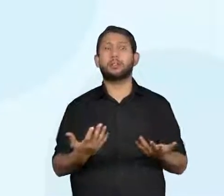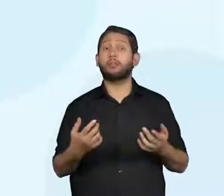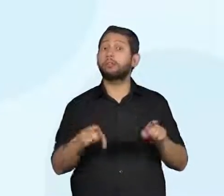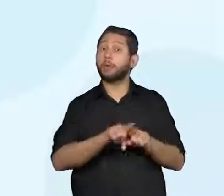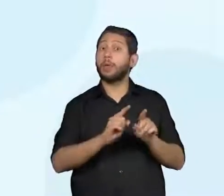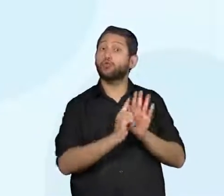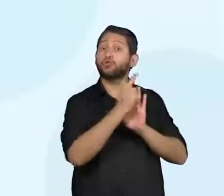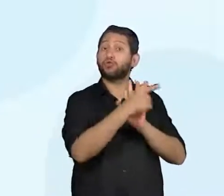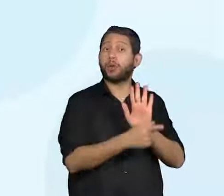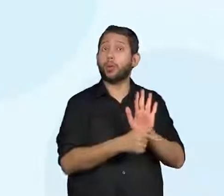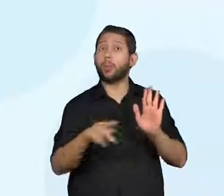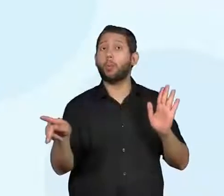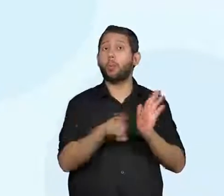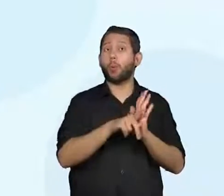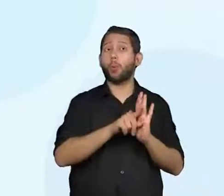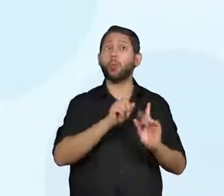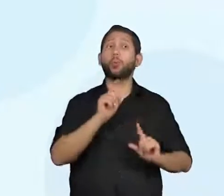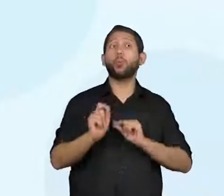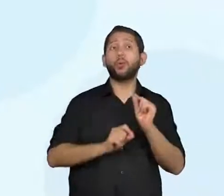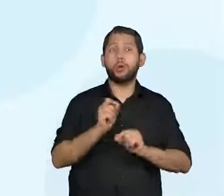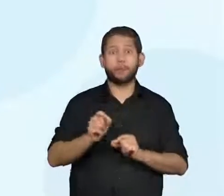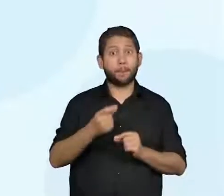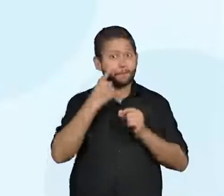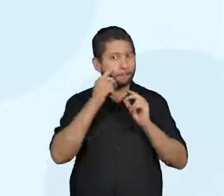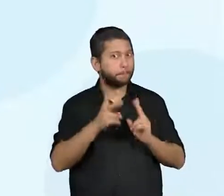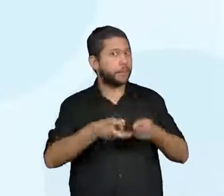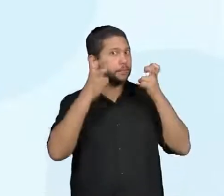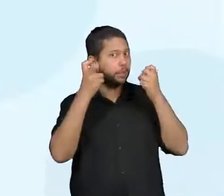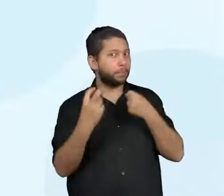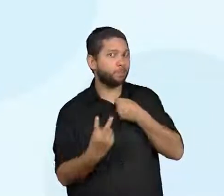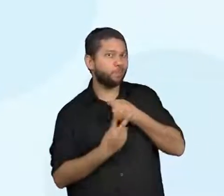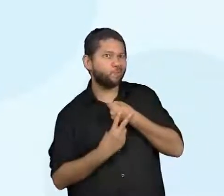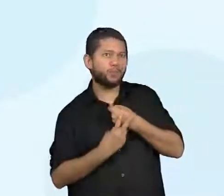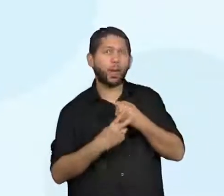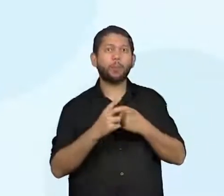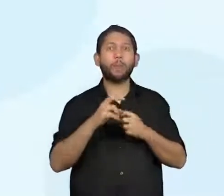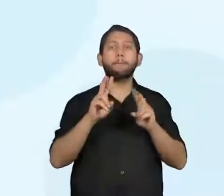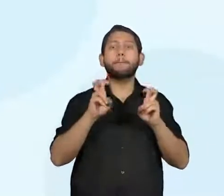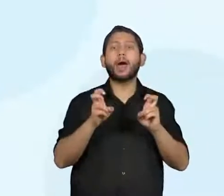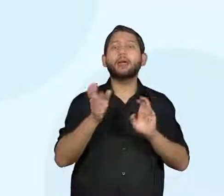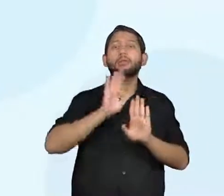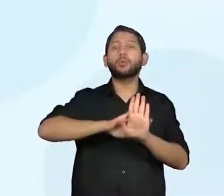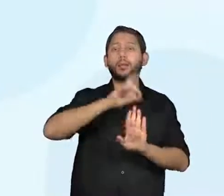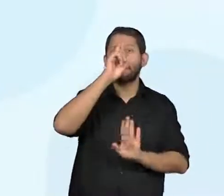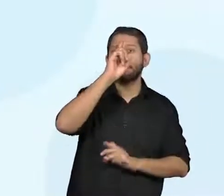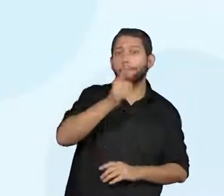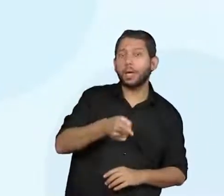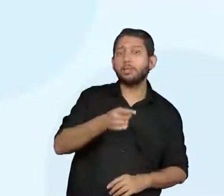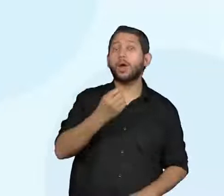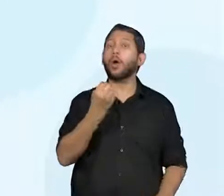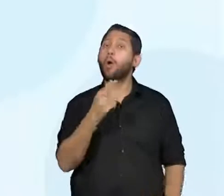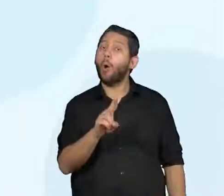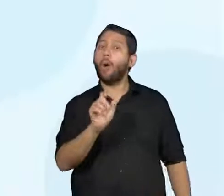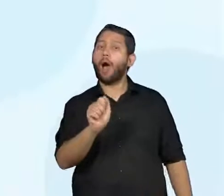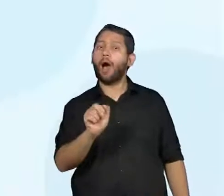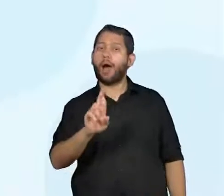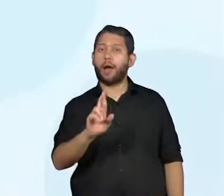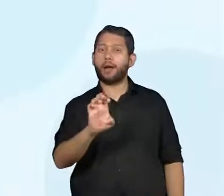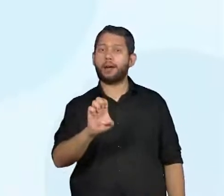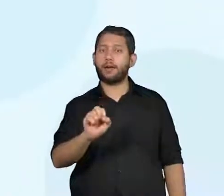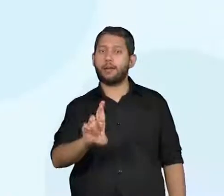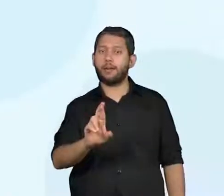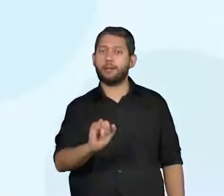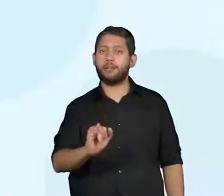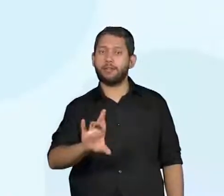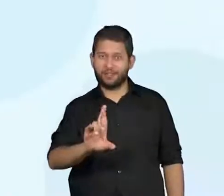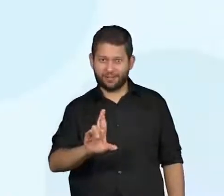composicional e o estilo próprio de cada gênero, predomínio de verbos no imperativo ou infinitivo, por exemplo, com os